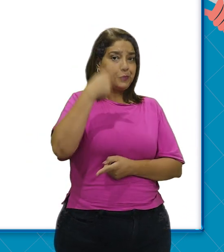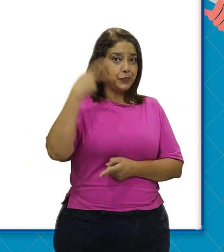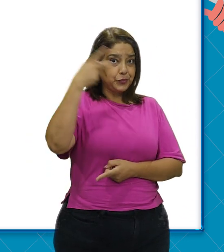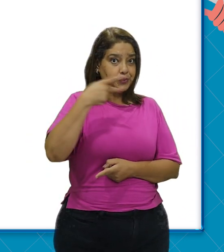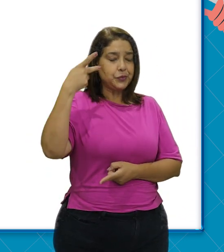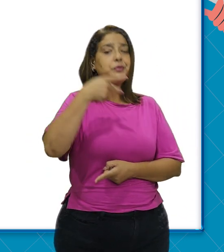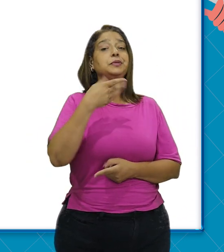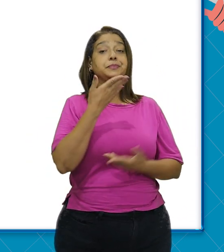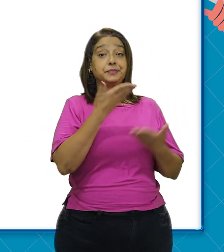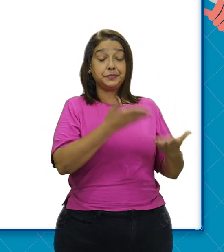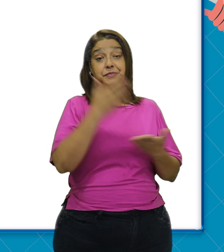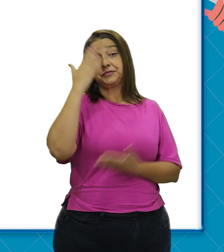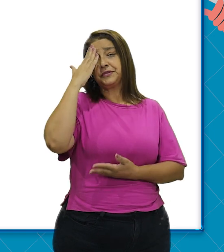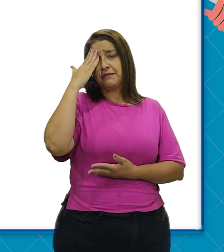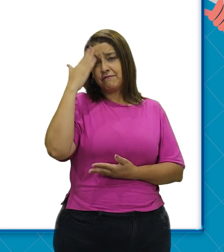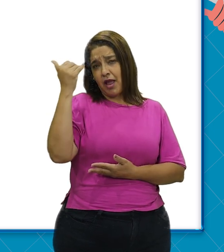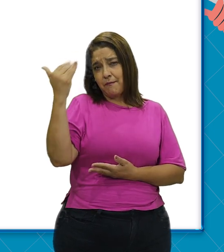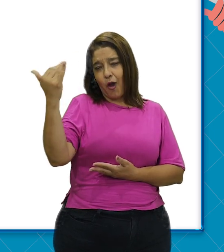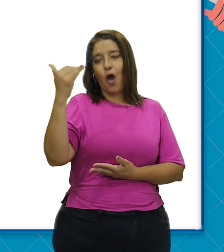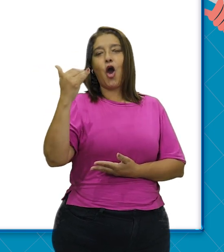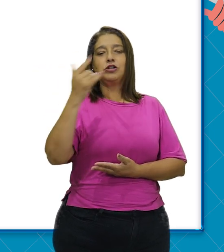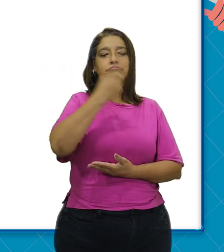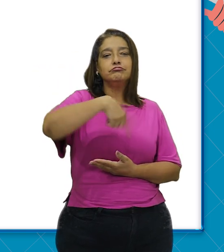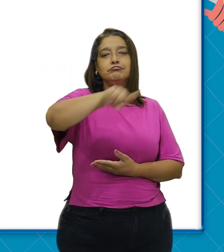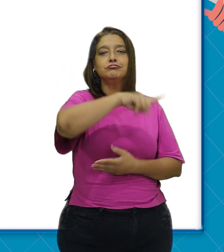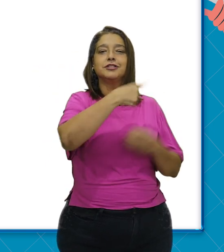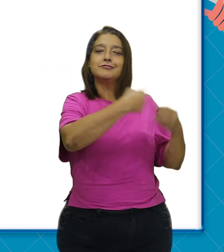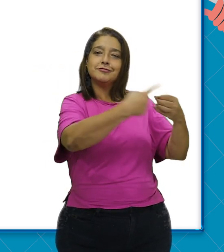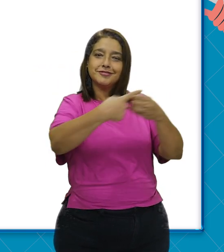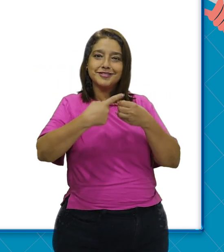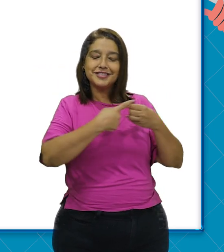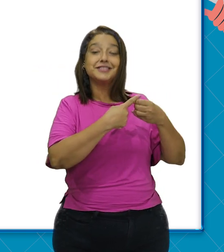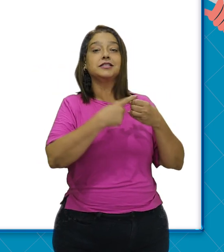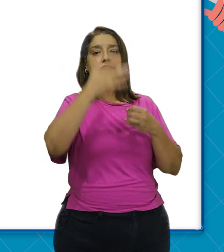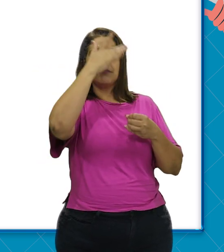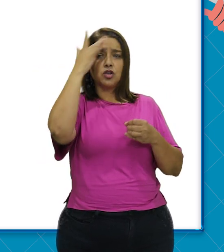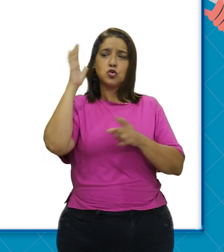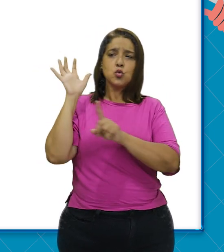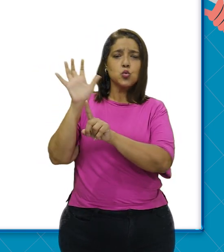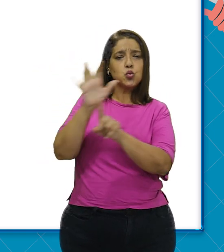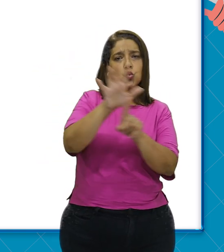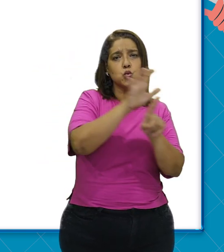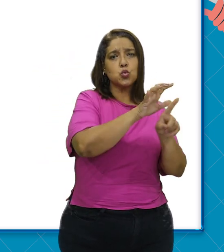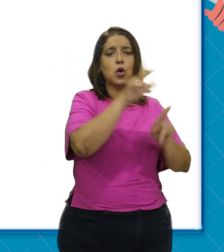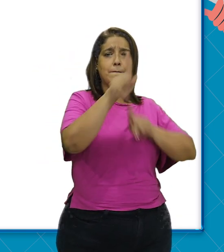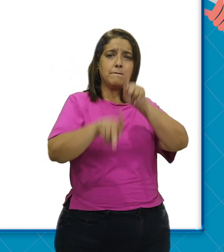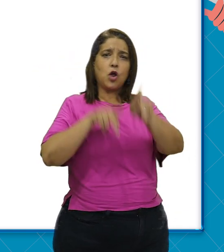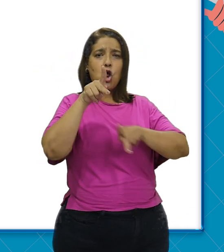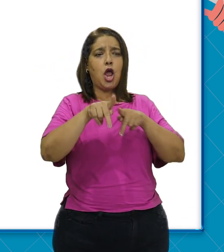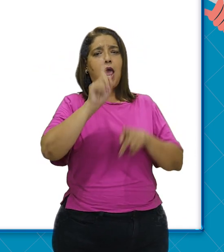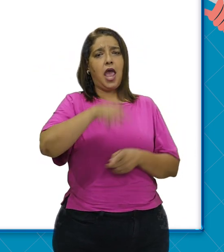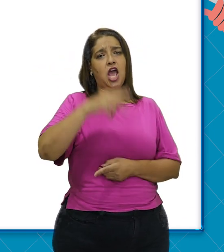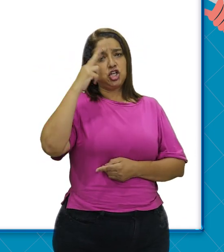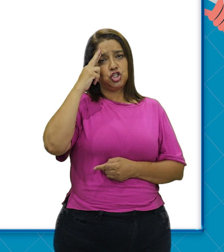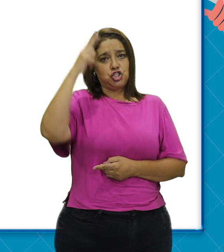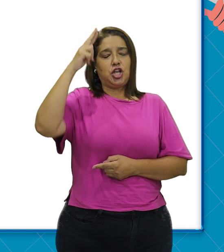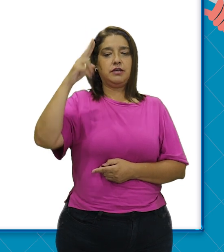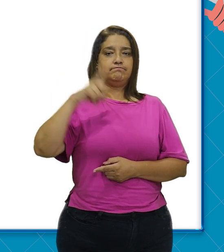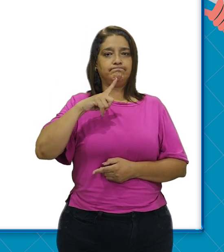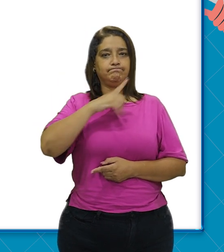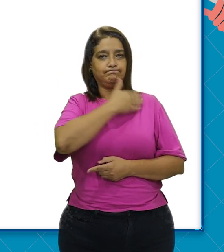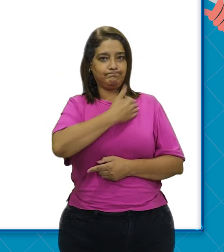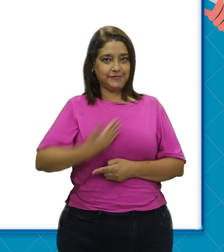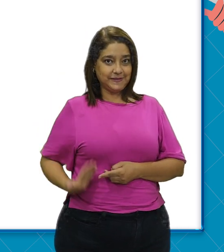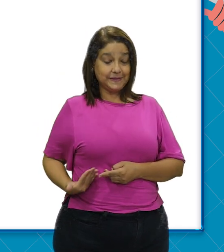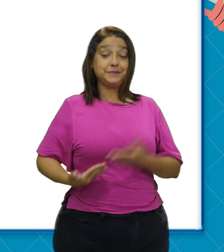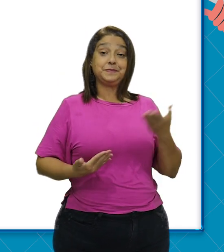eram tipo famosinhos onde viviam, exerciam influência sobre o povo e costumavam ser os chefes políticos. Eles usavam de seu